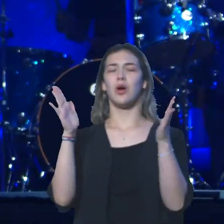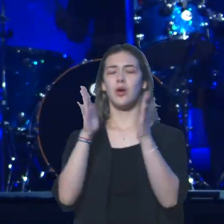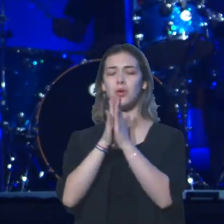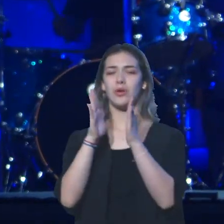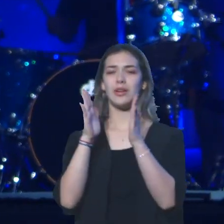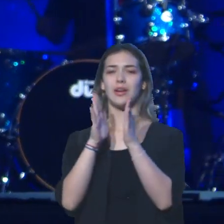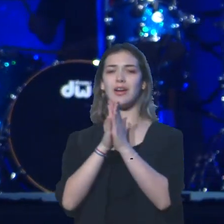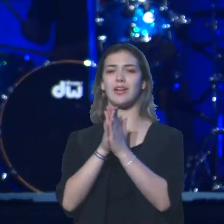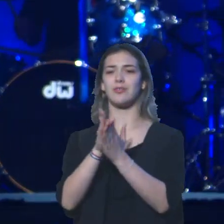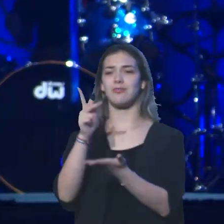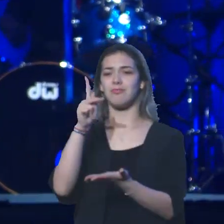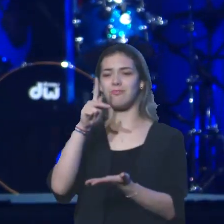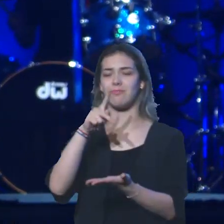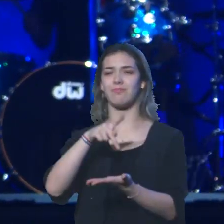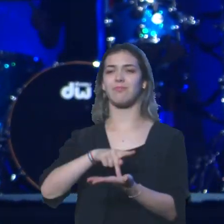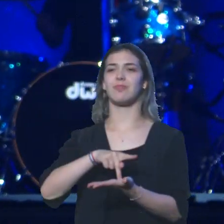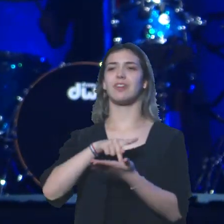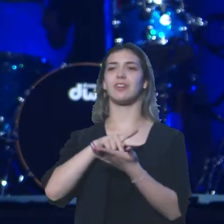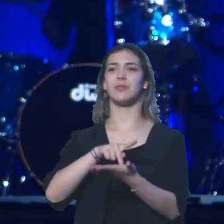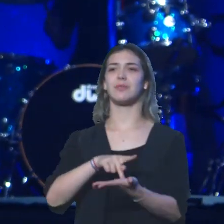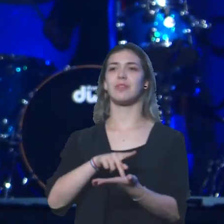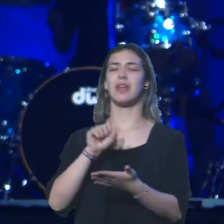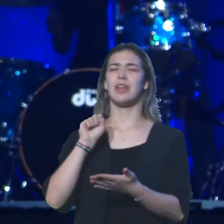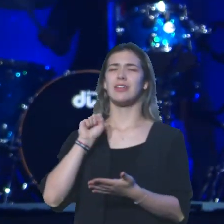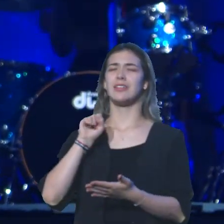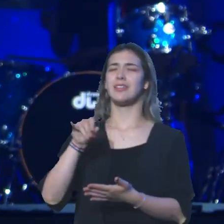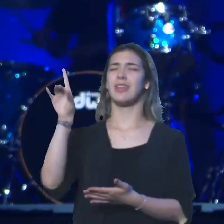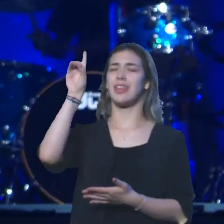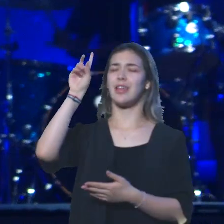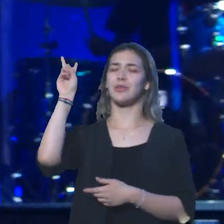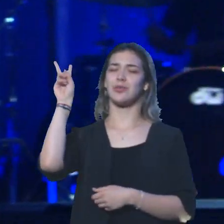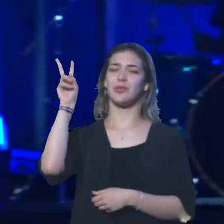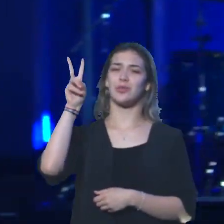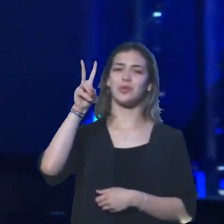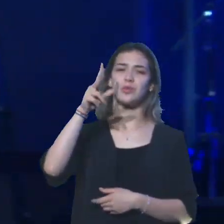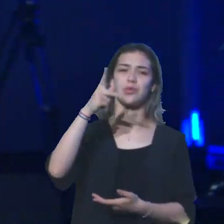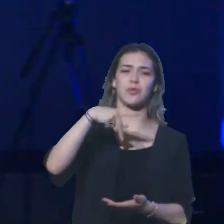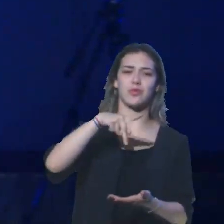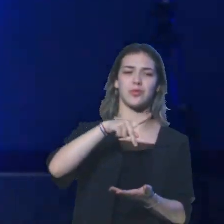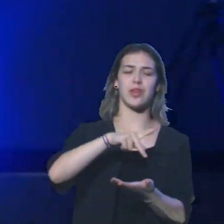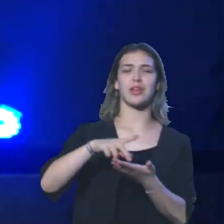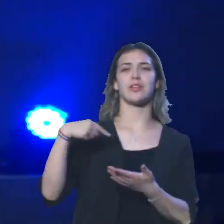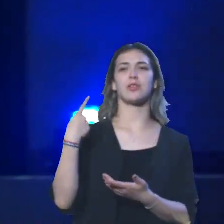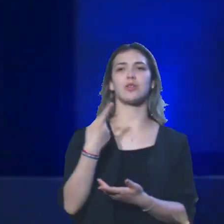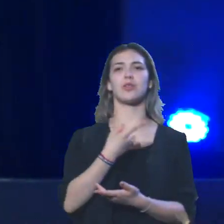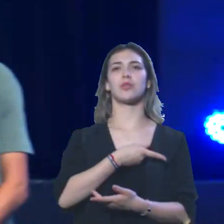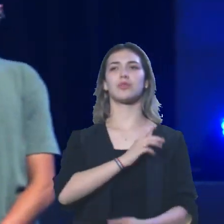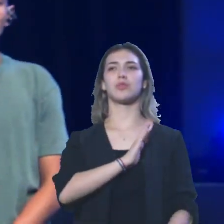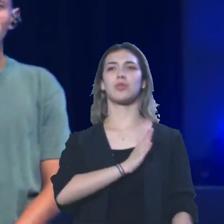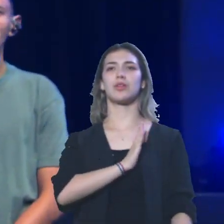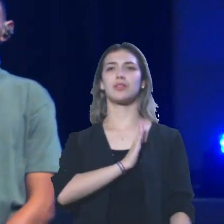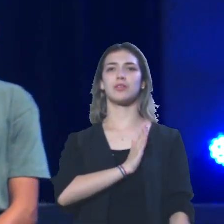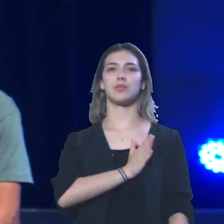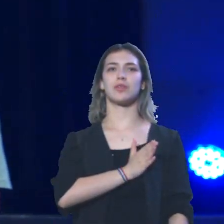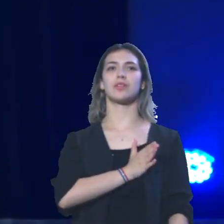sincera, Deus, se você viu sinceridade no nosso coração, Deus, que assim o Senhor